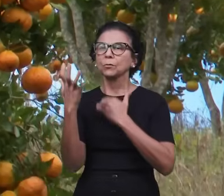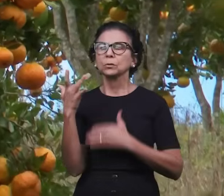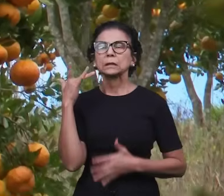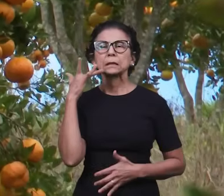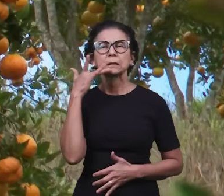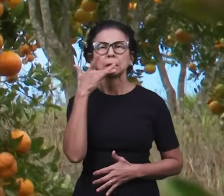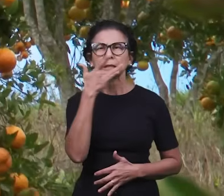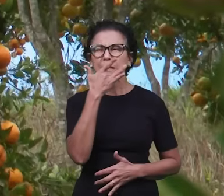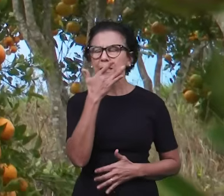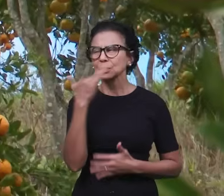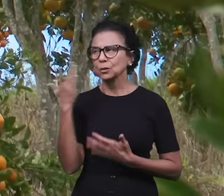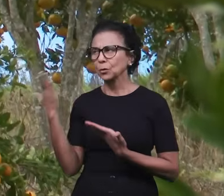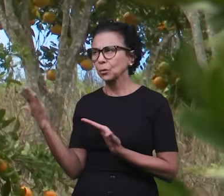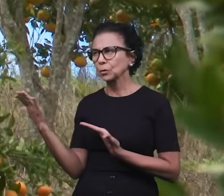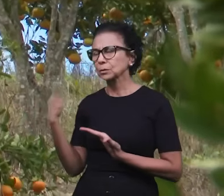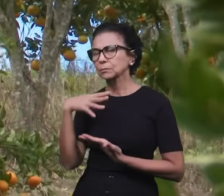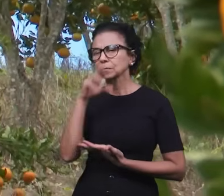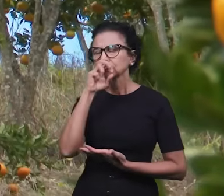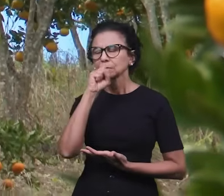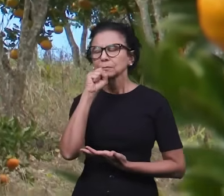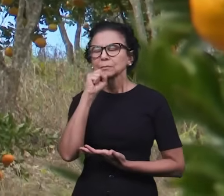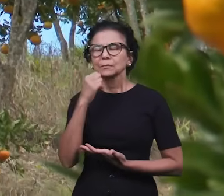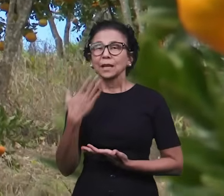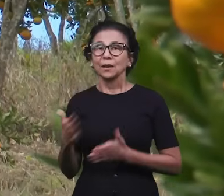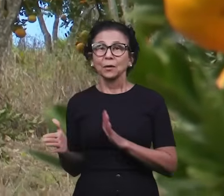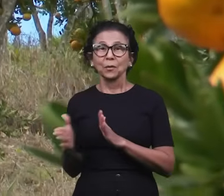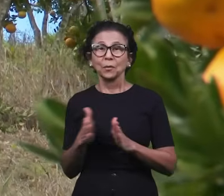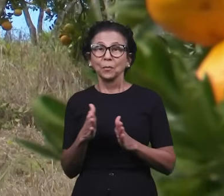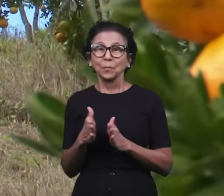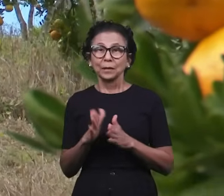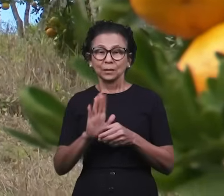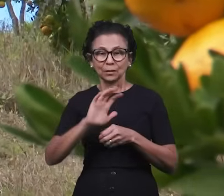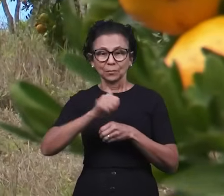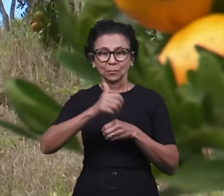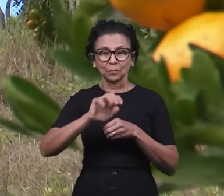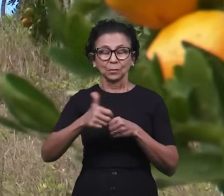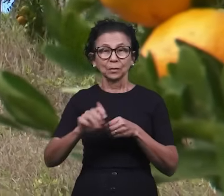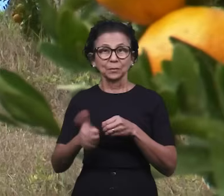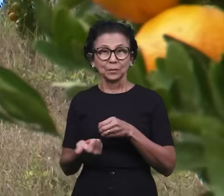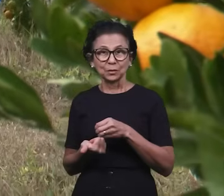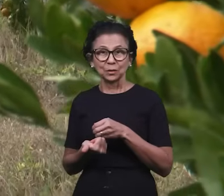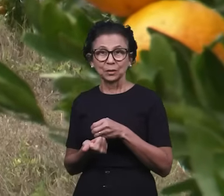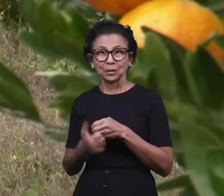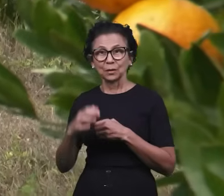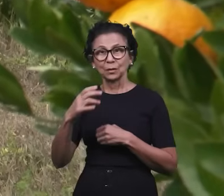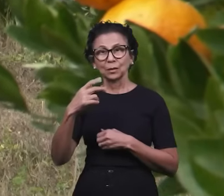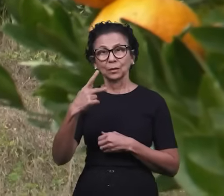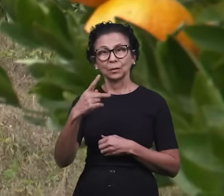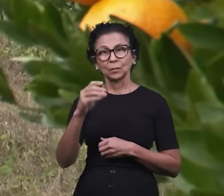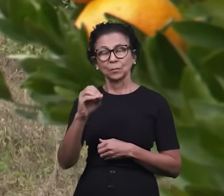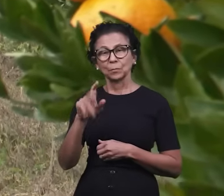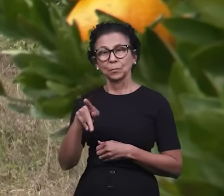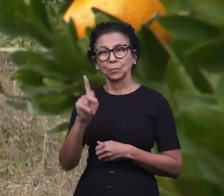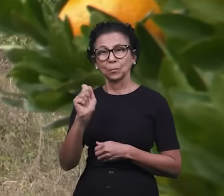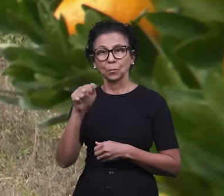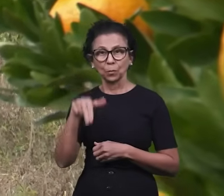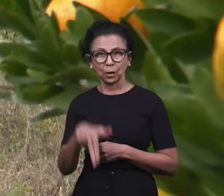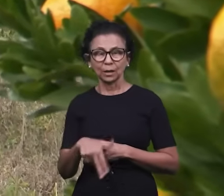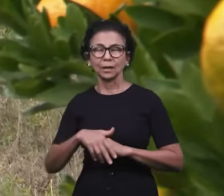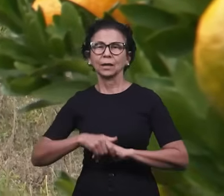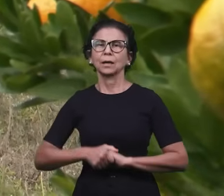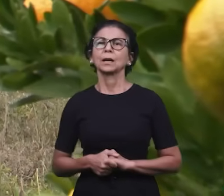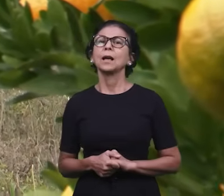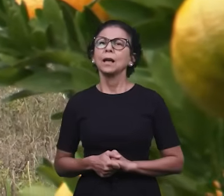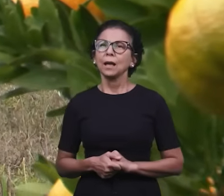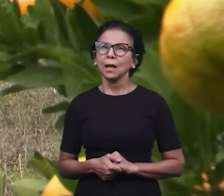cor laranja nos pomás, indica que é o tempo da mexerica Poncã nas montanhas capixabas, uma cultura que move